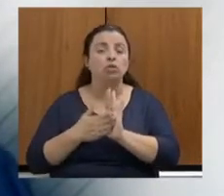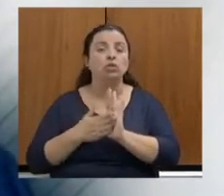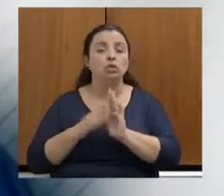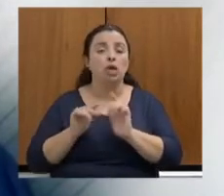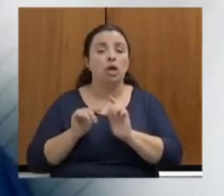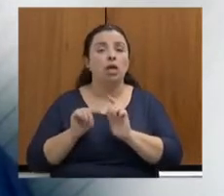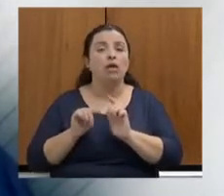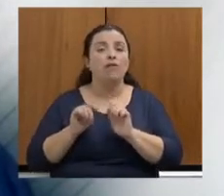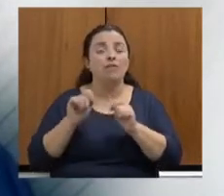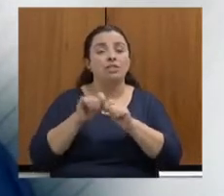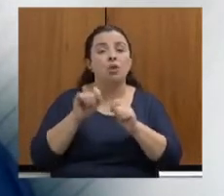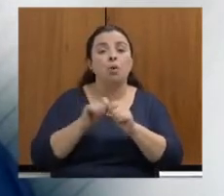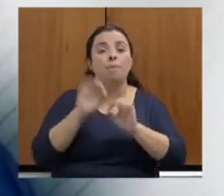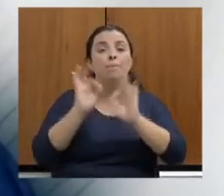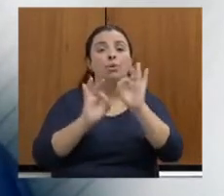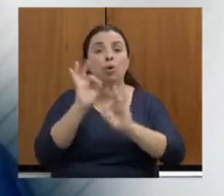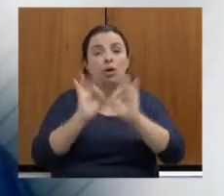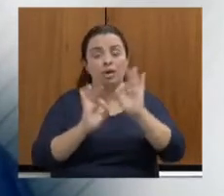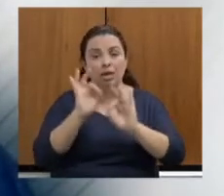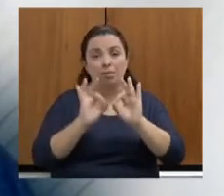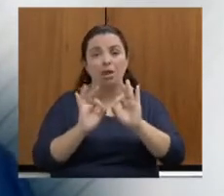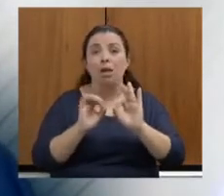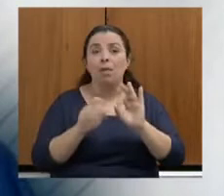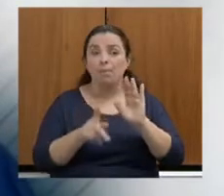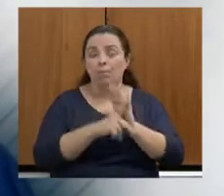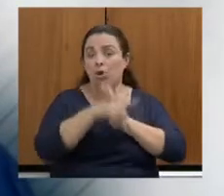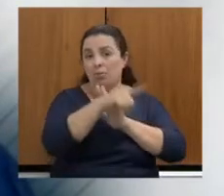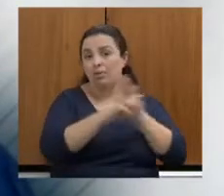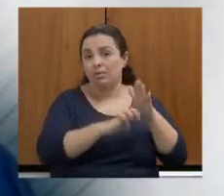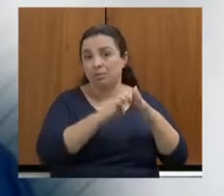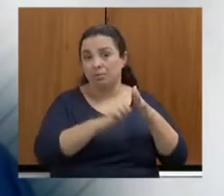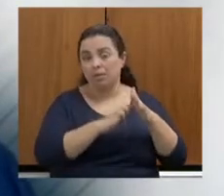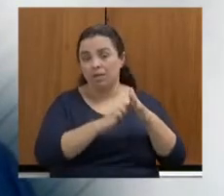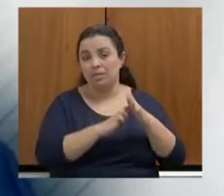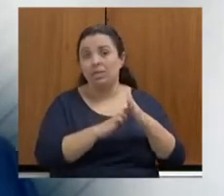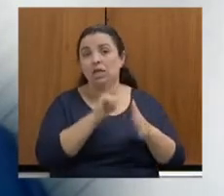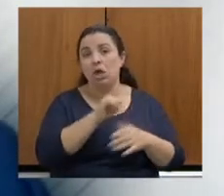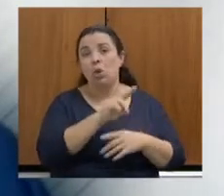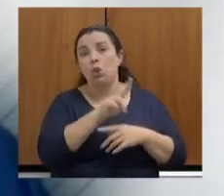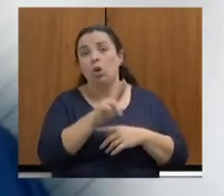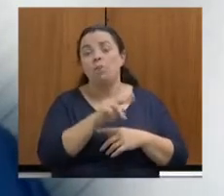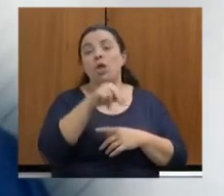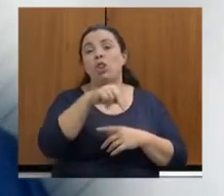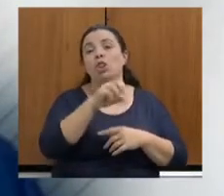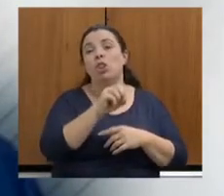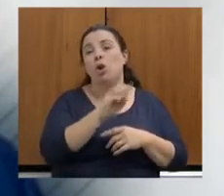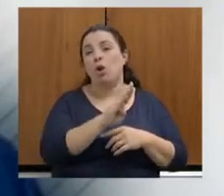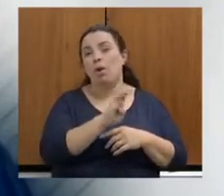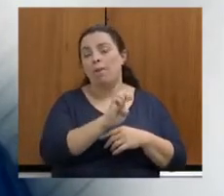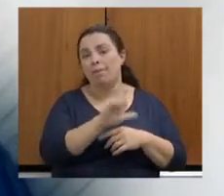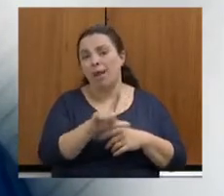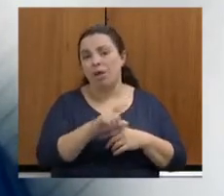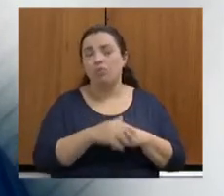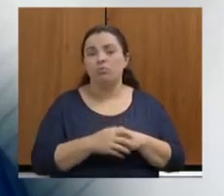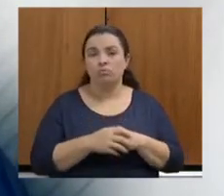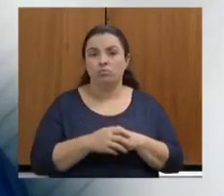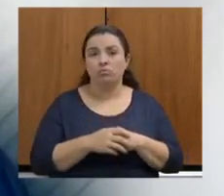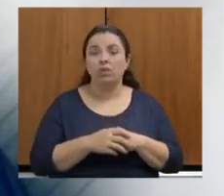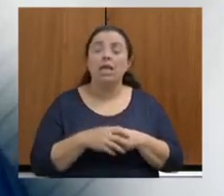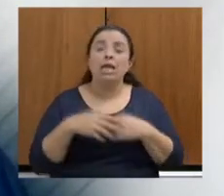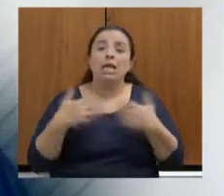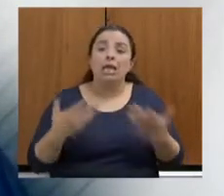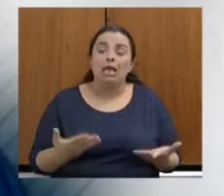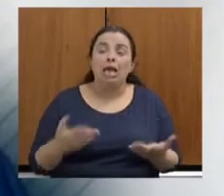de indenização criado pelas empresas denominado novel então com isso termina a